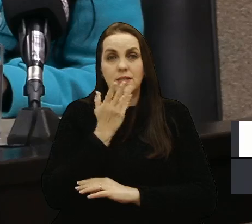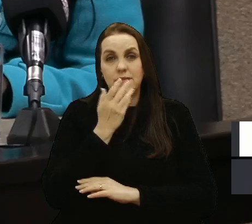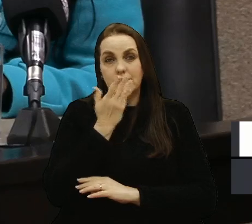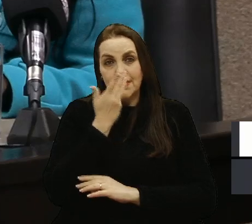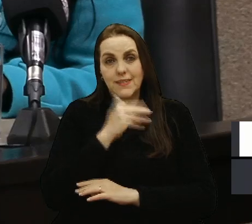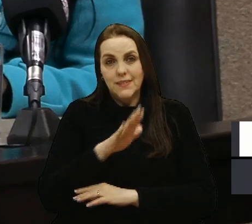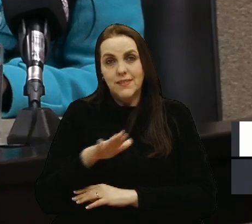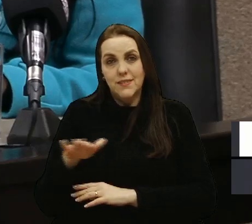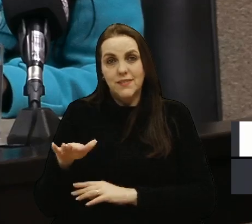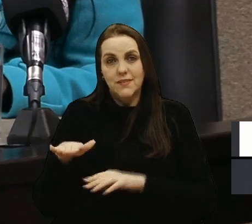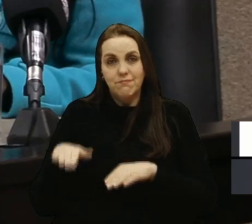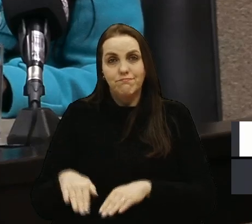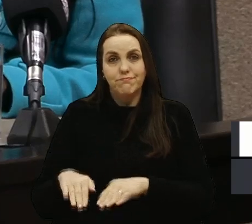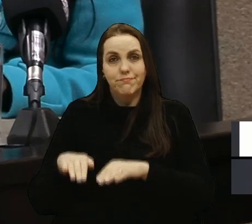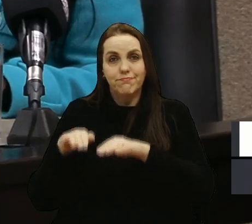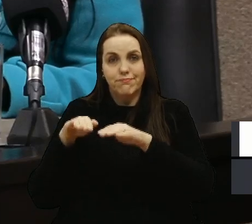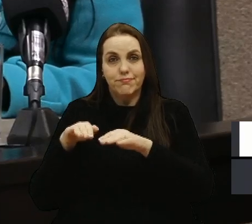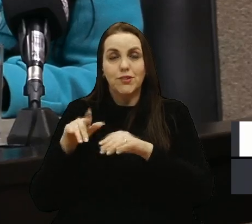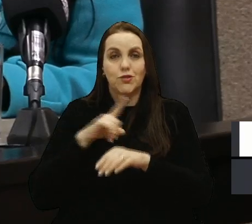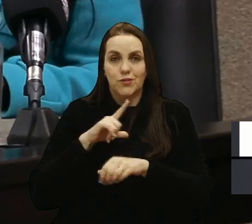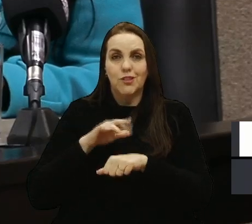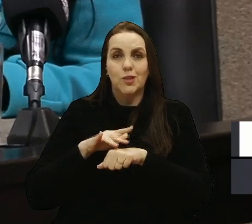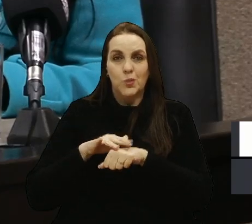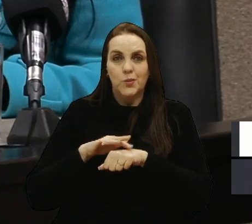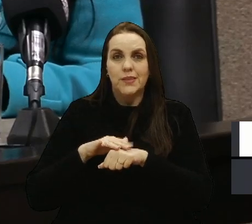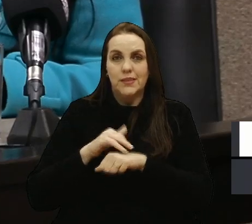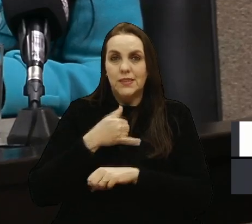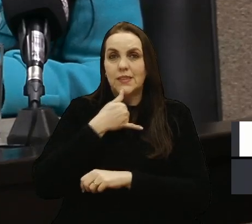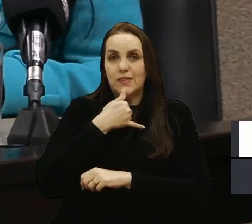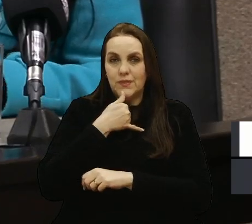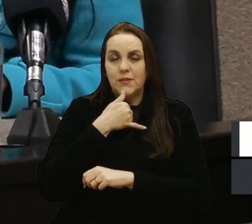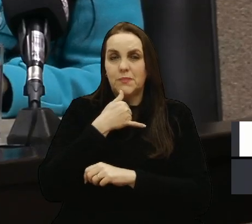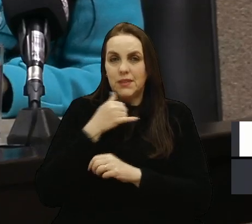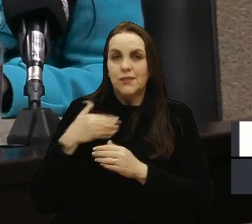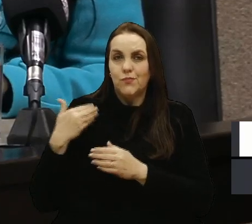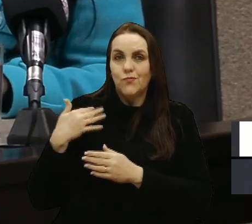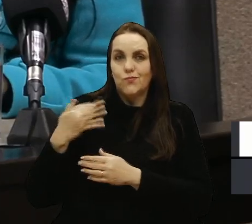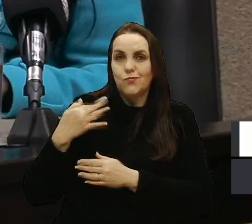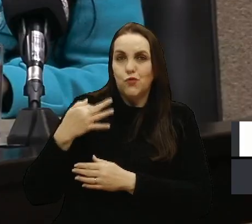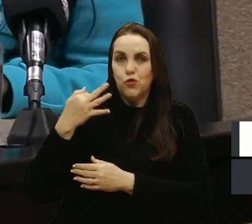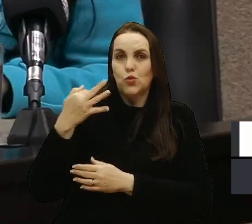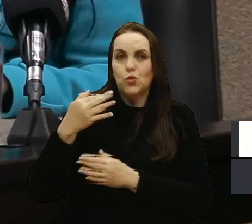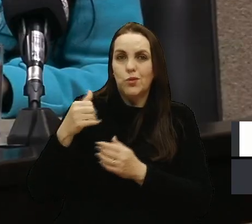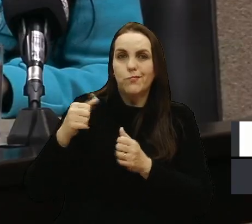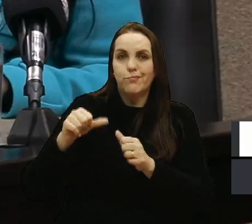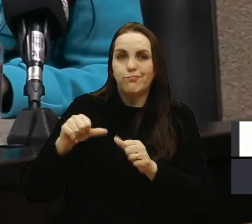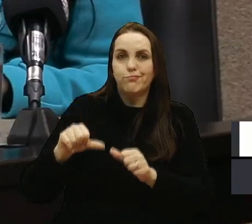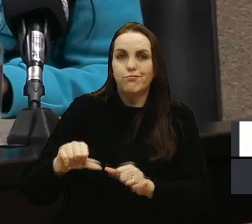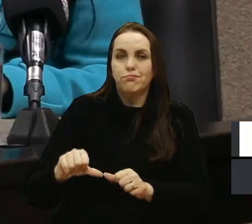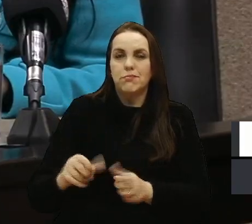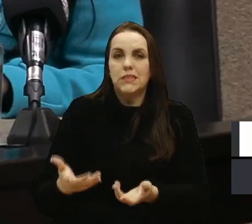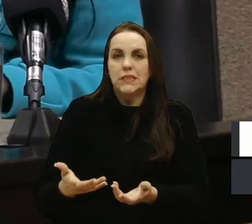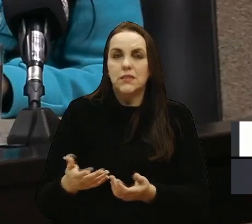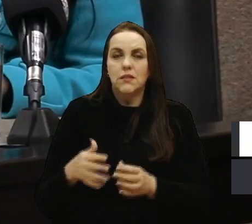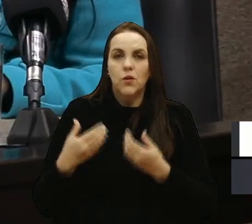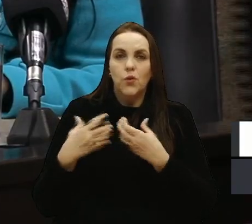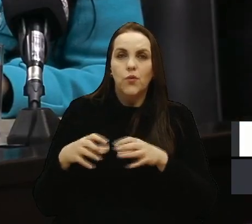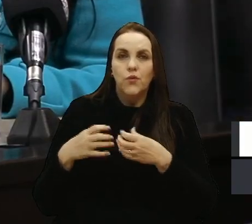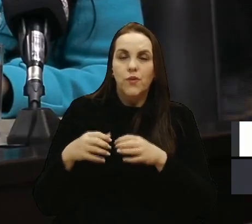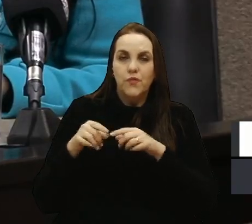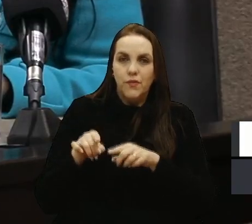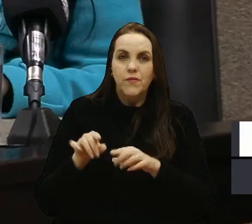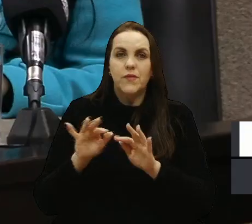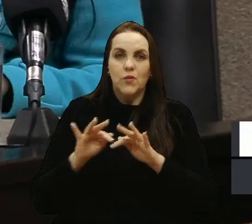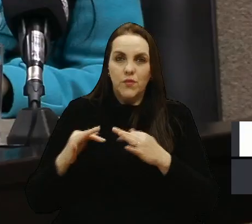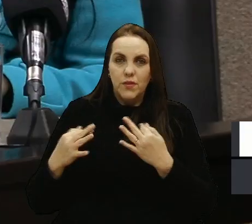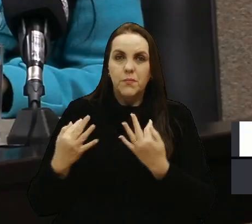criança, né, e que tinha uma doença, infelizmente, degenerativa. A gente teve a oportunidade, muitas vezes, de estar no convívio dessa